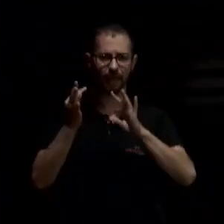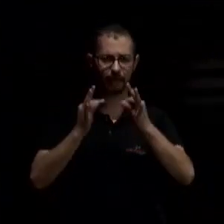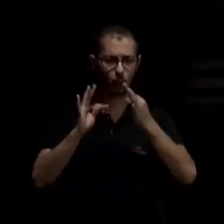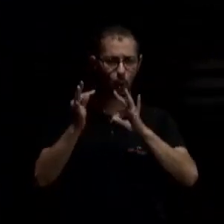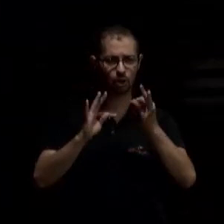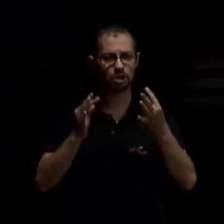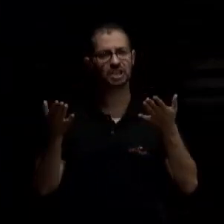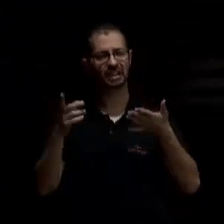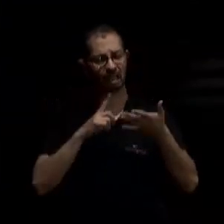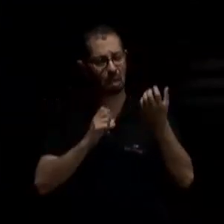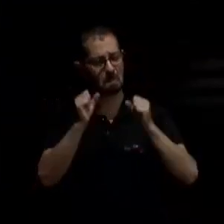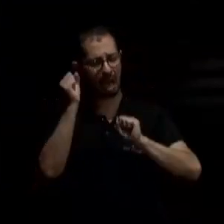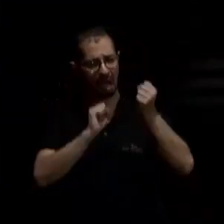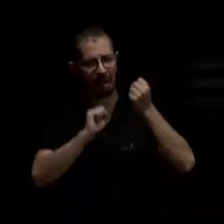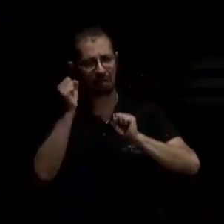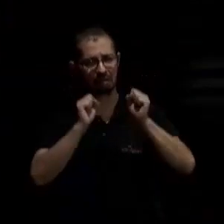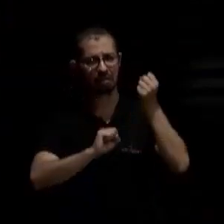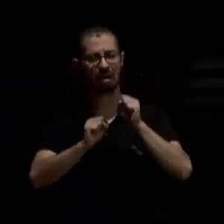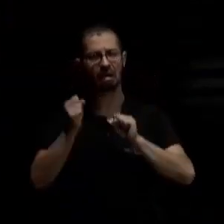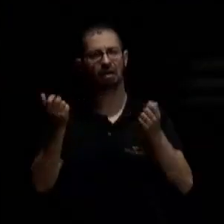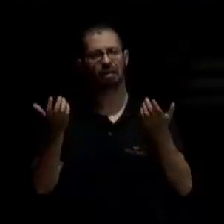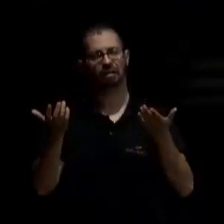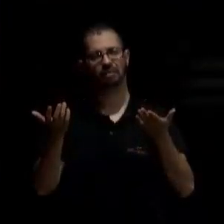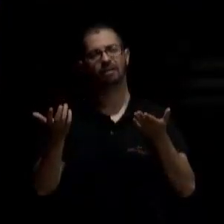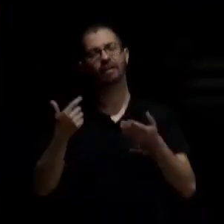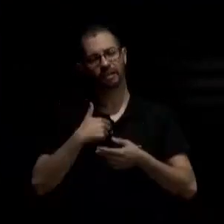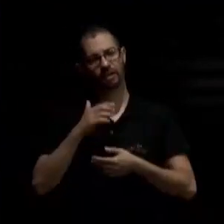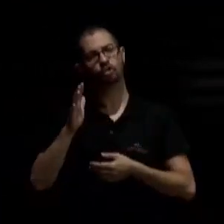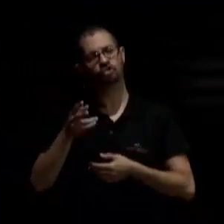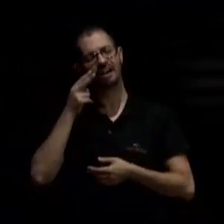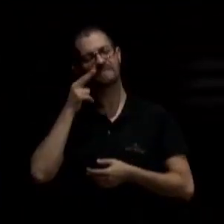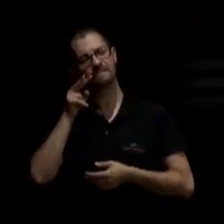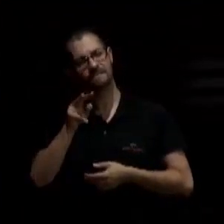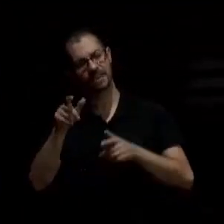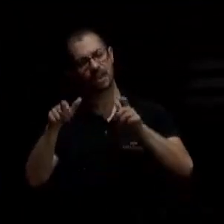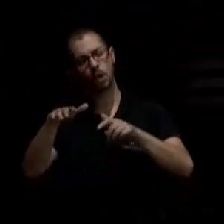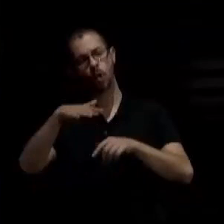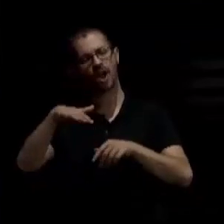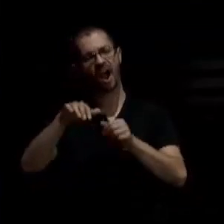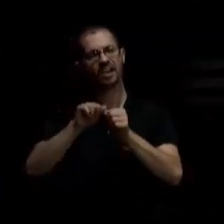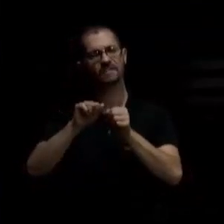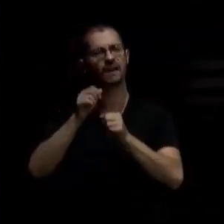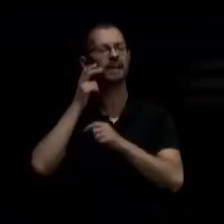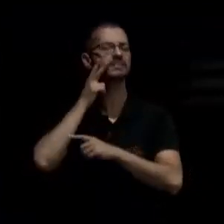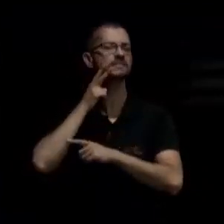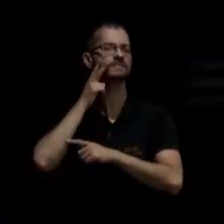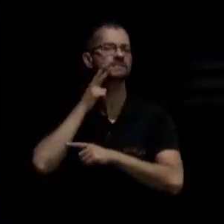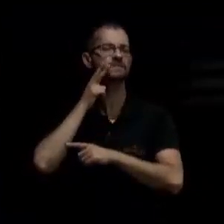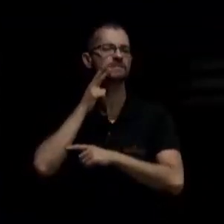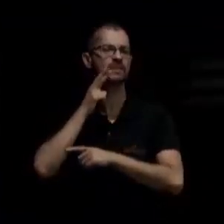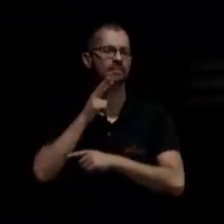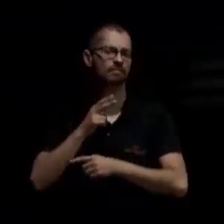todas as máquinas. Eu já estive em algumas vinícolas, mostraram aquela vinícola de